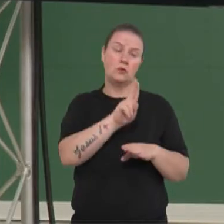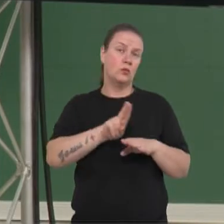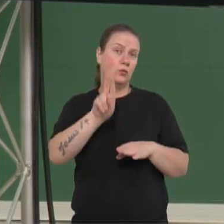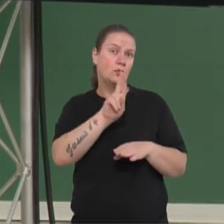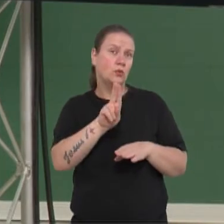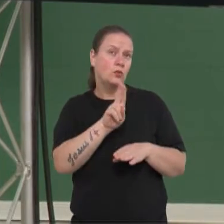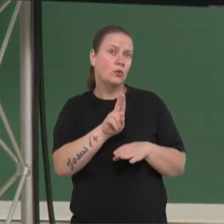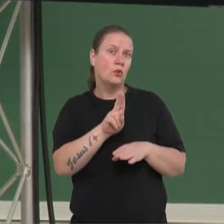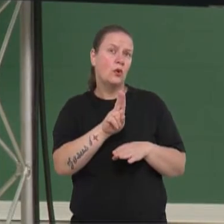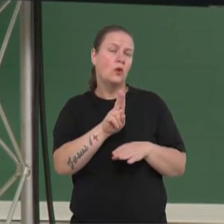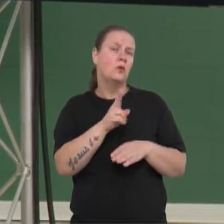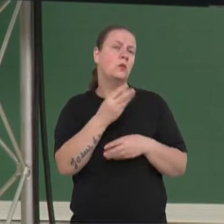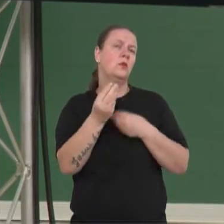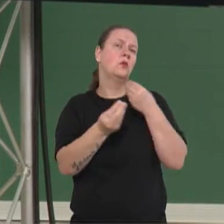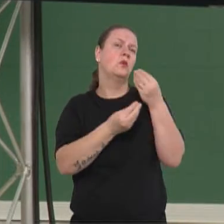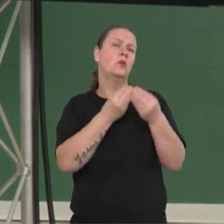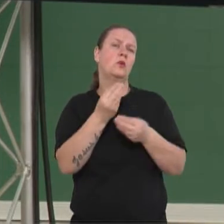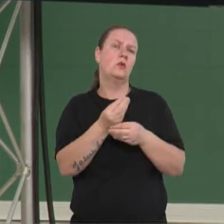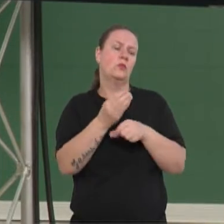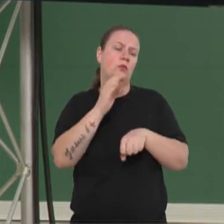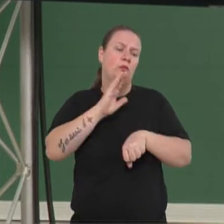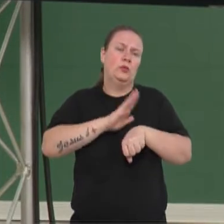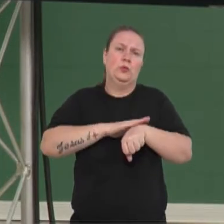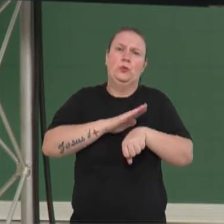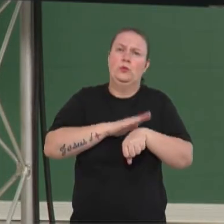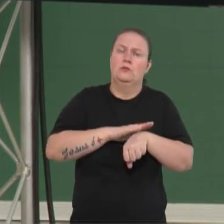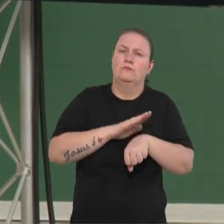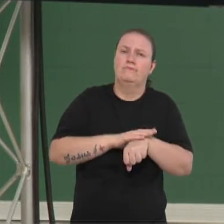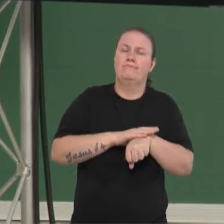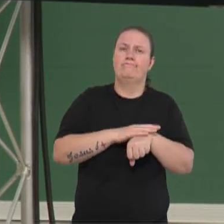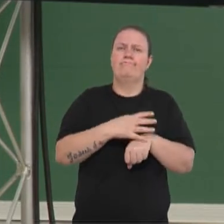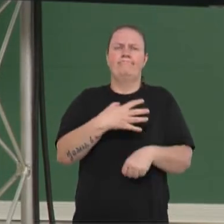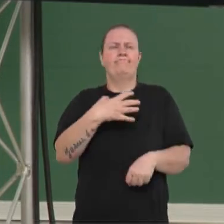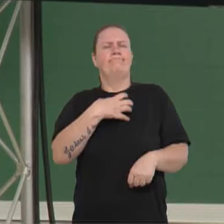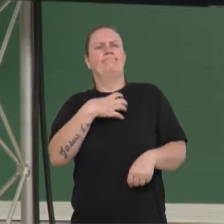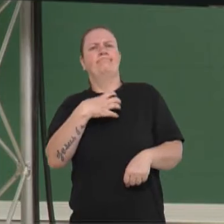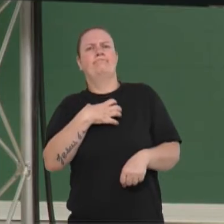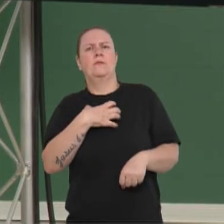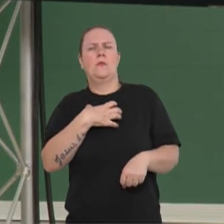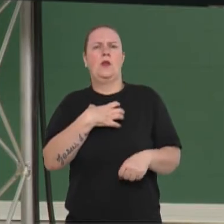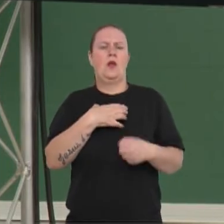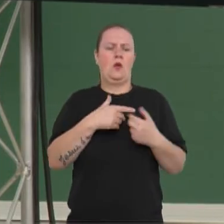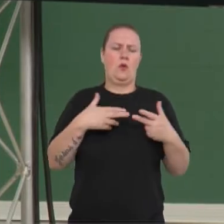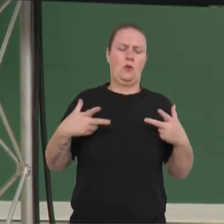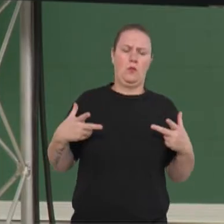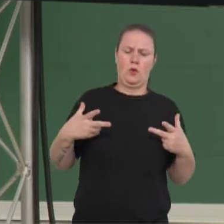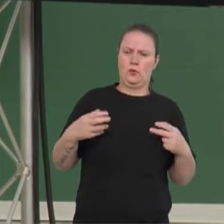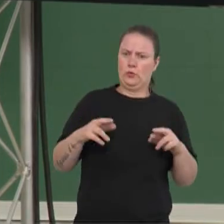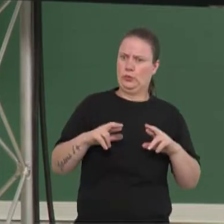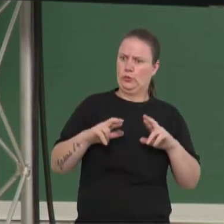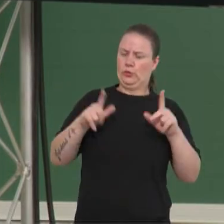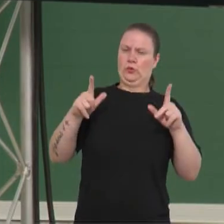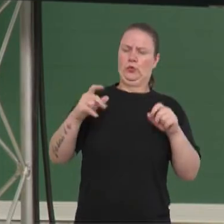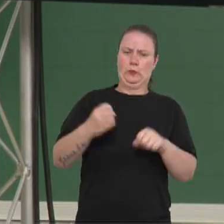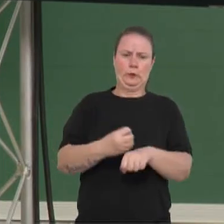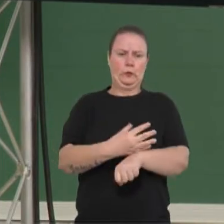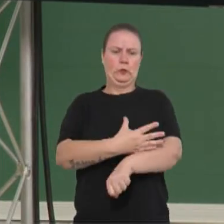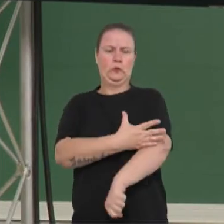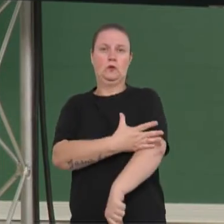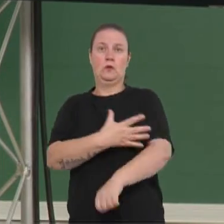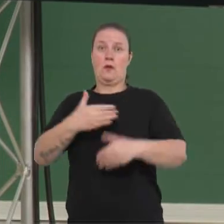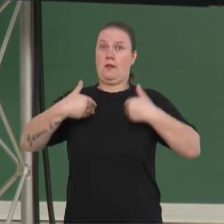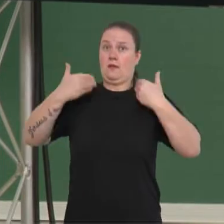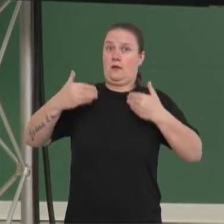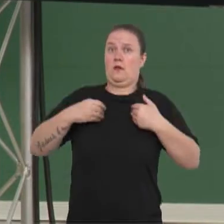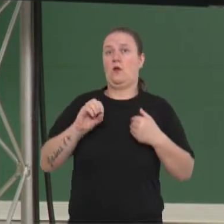nas interjeições, nos momentos em que nós estamos passando por alguma emoção, né? Um momento de alegria,